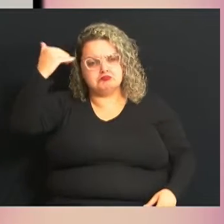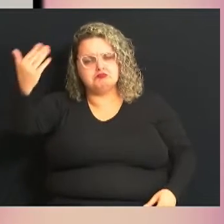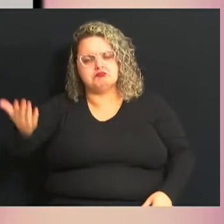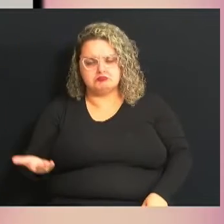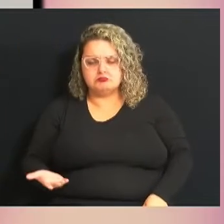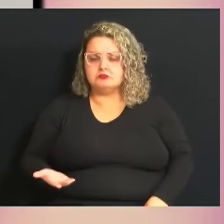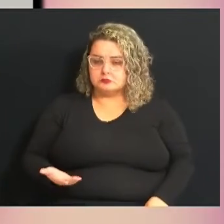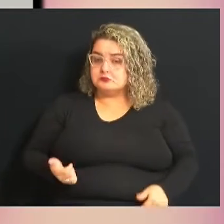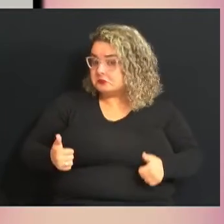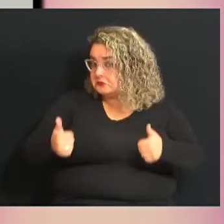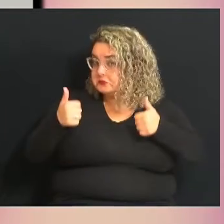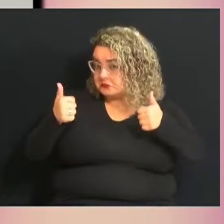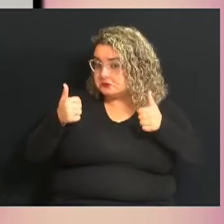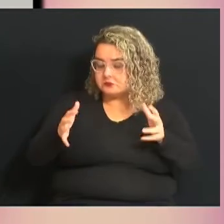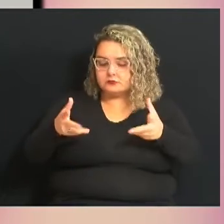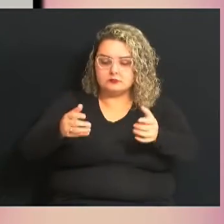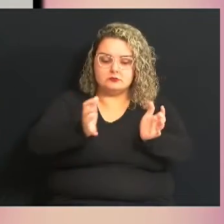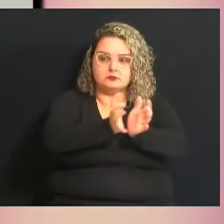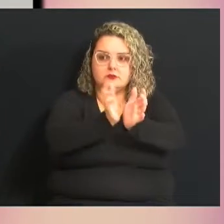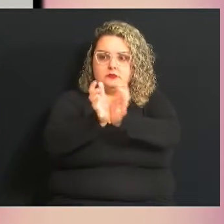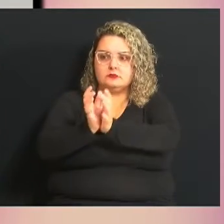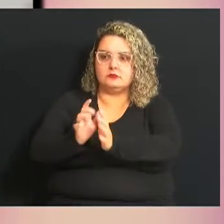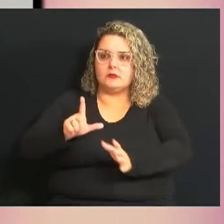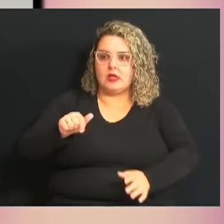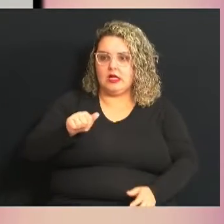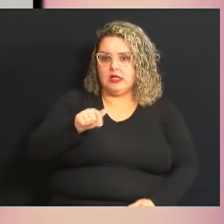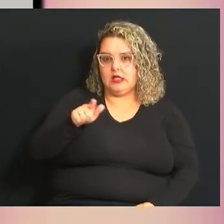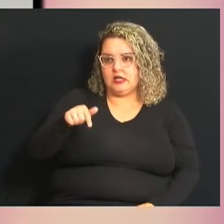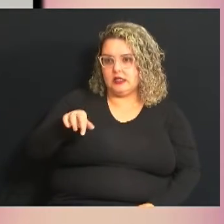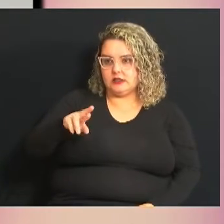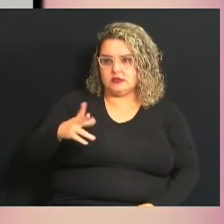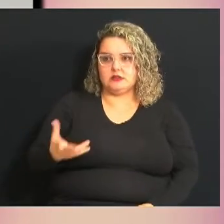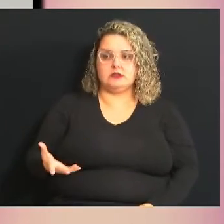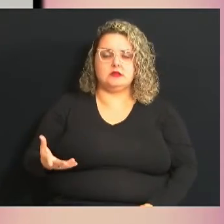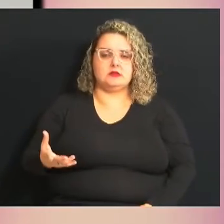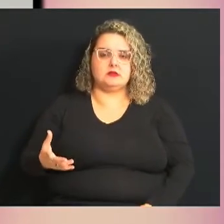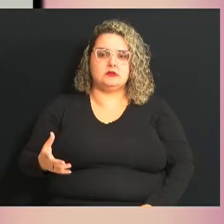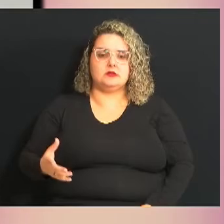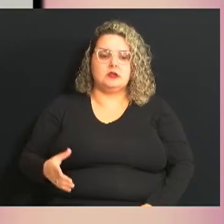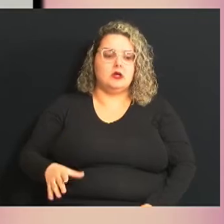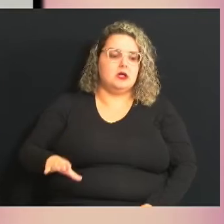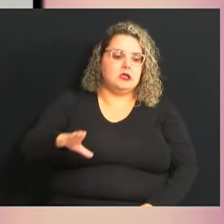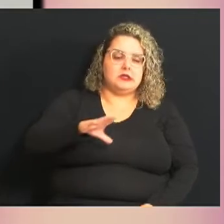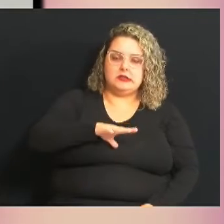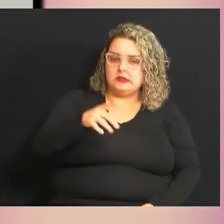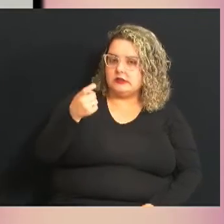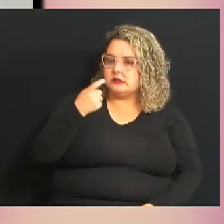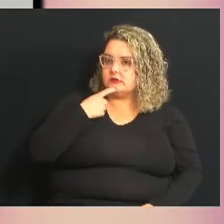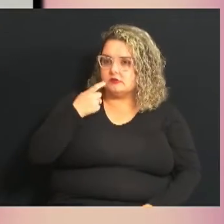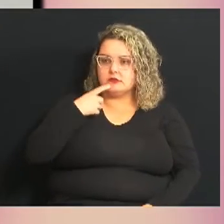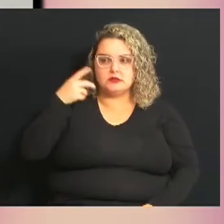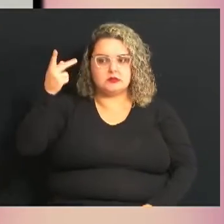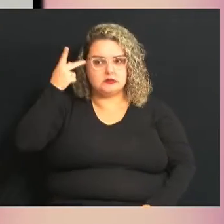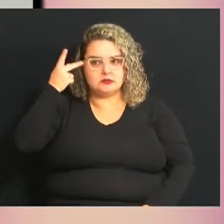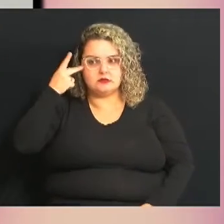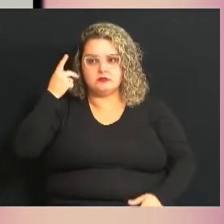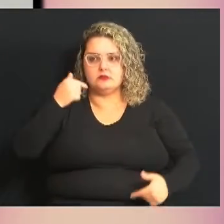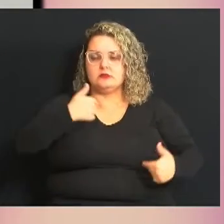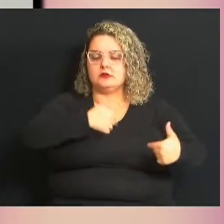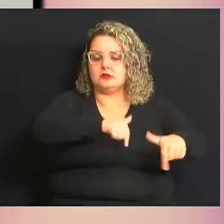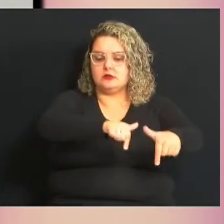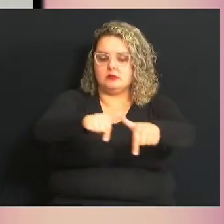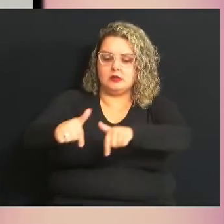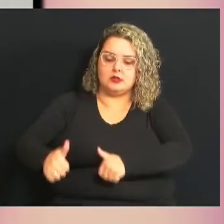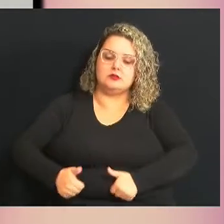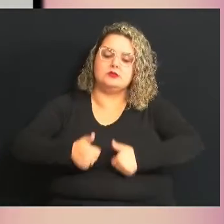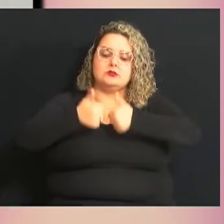as equipes, né, aí de laser terapeutas, aqui em Campinas, São Paulo, né, nós temos bastante trabalho positivo